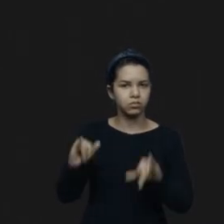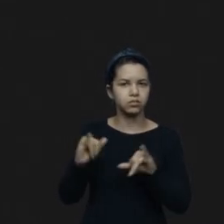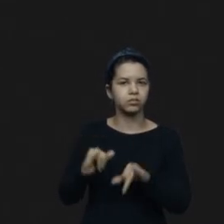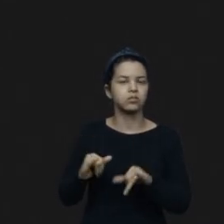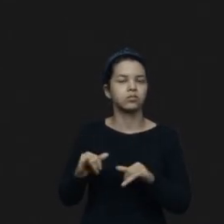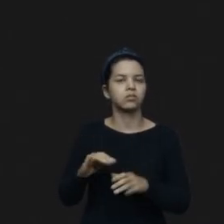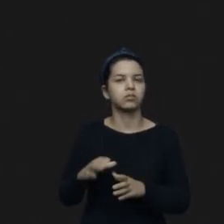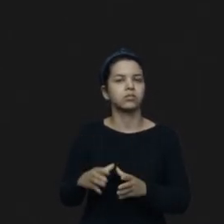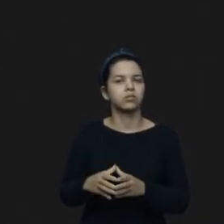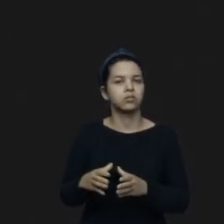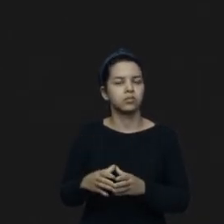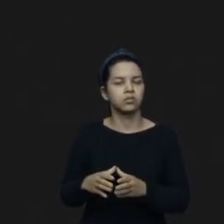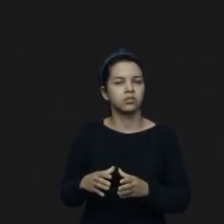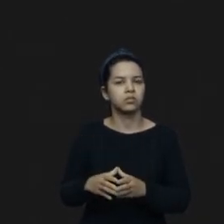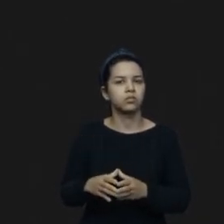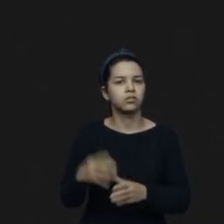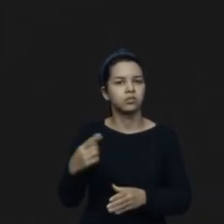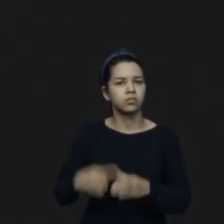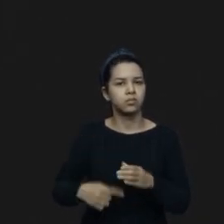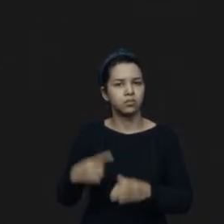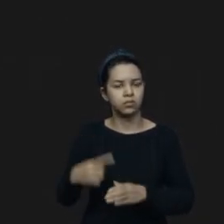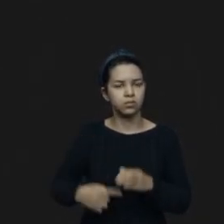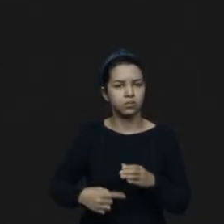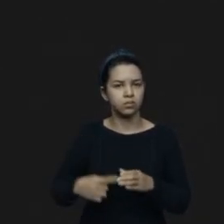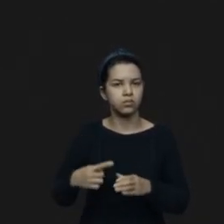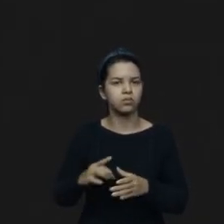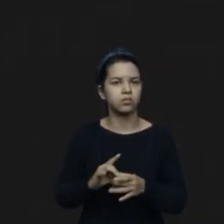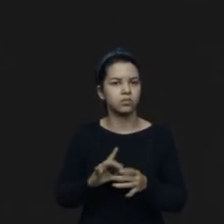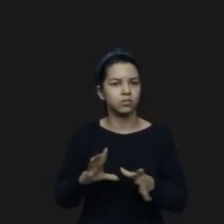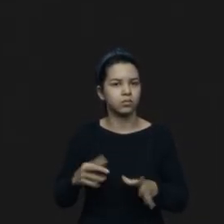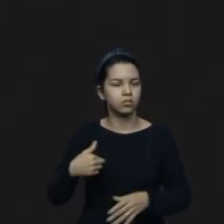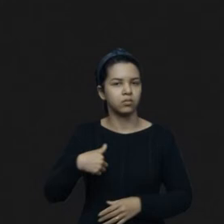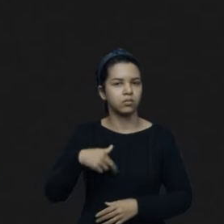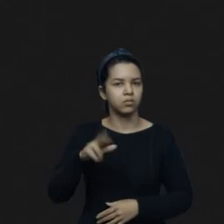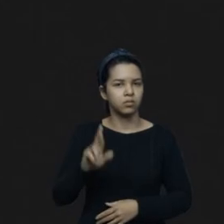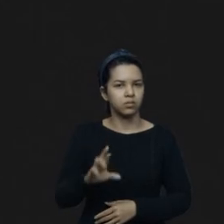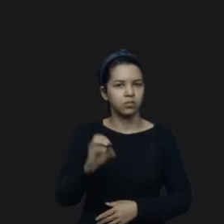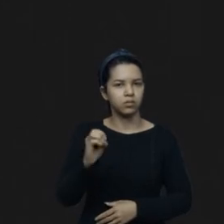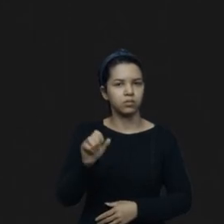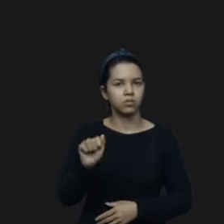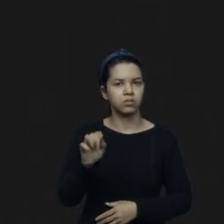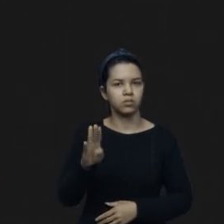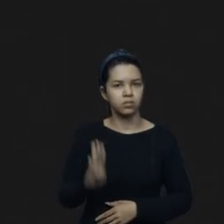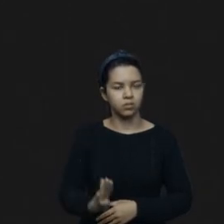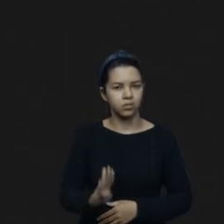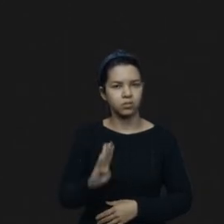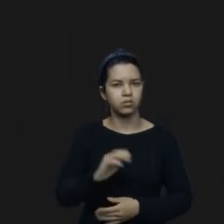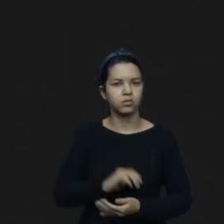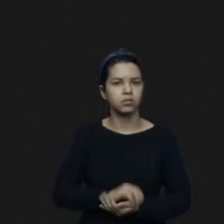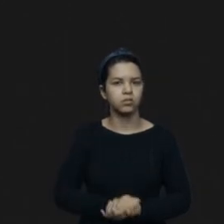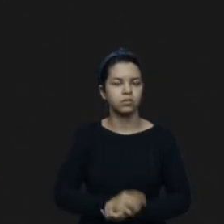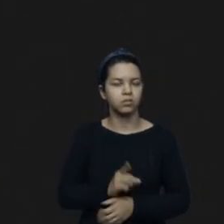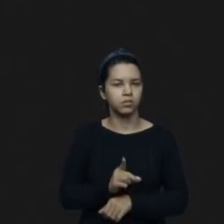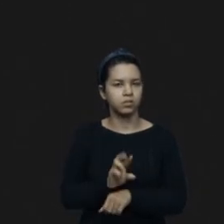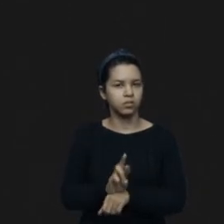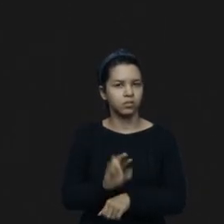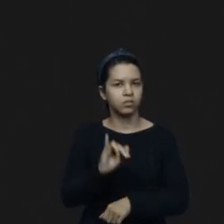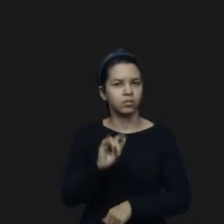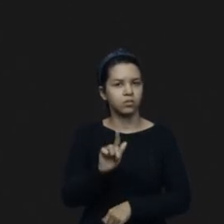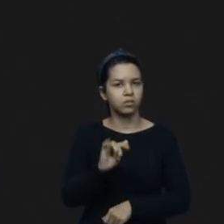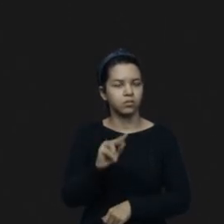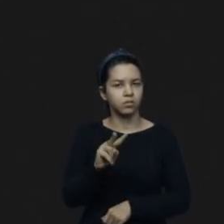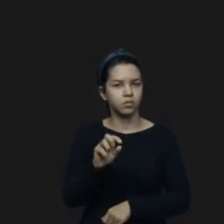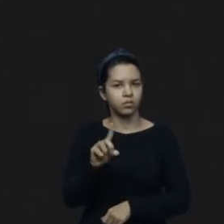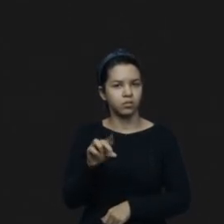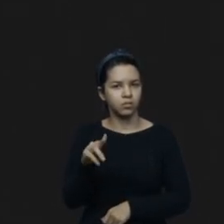Comissão de Liberdade Religiosa da OAB, o doutor Givanildo. Então, para registrar, é uma lei aprovada por esta